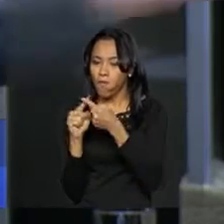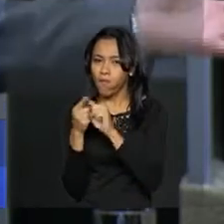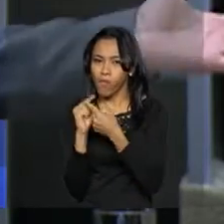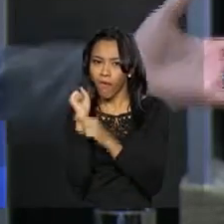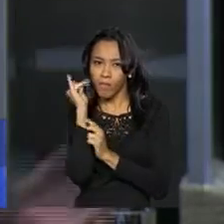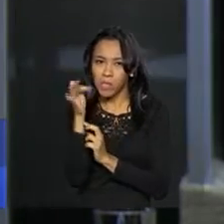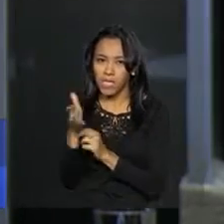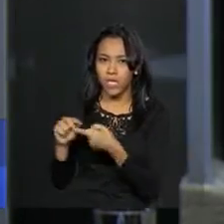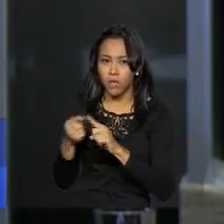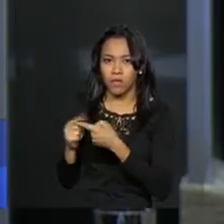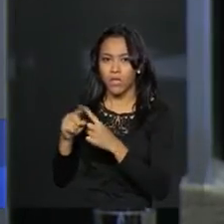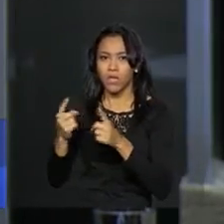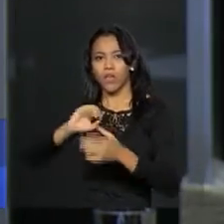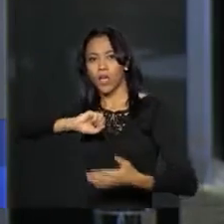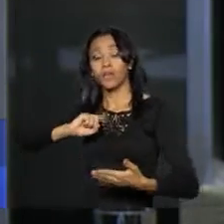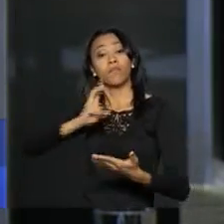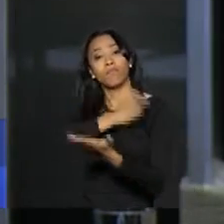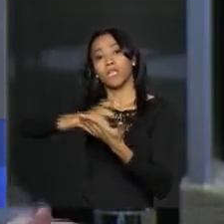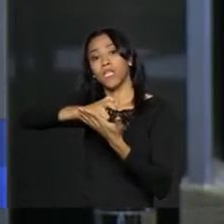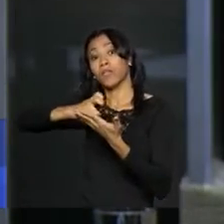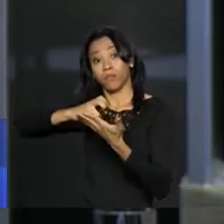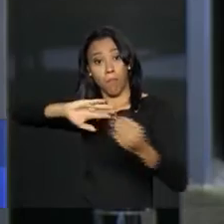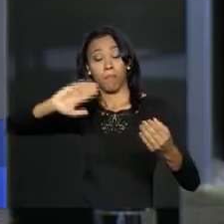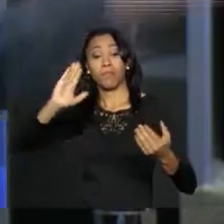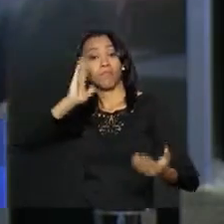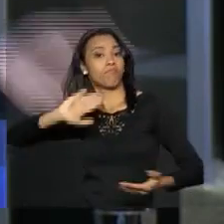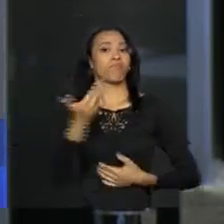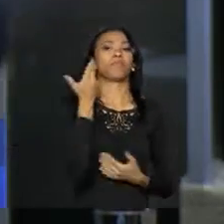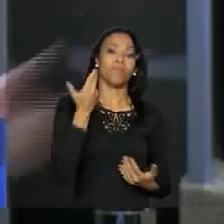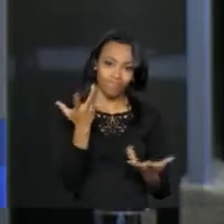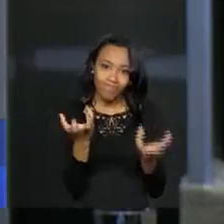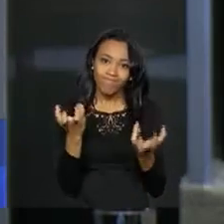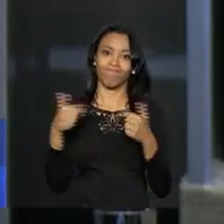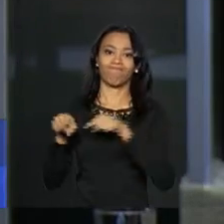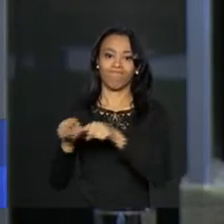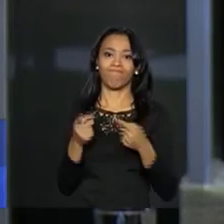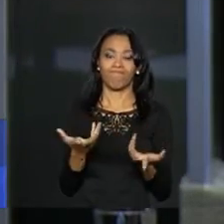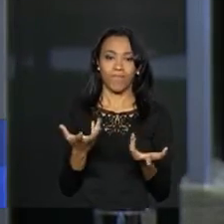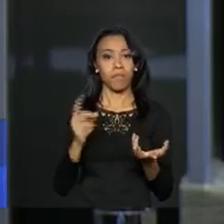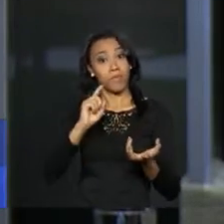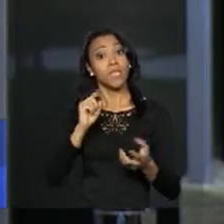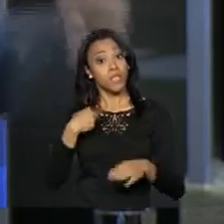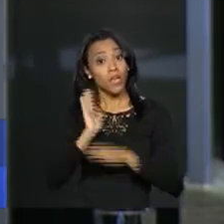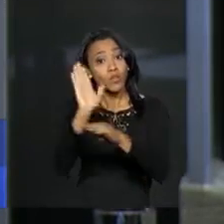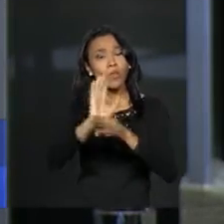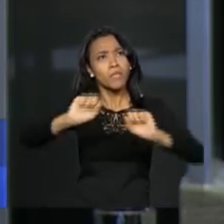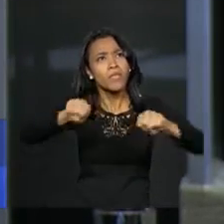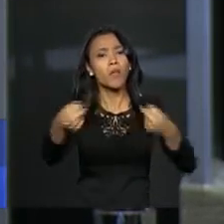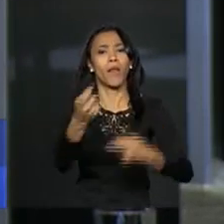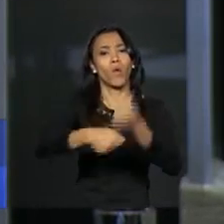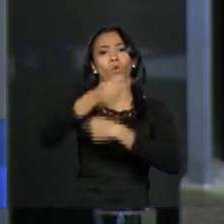Como se o vice-presidente pudesse tirar o Brasil da crise e fosse ajudar os estados a se recuperarem economicamente. O plano